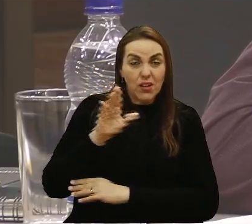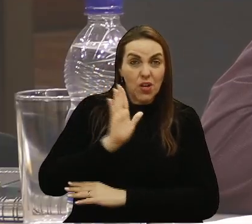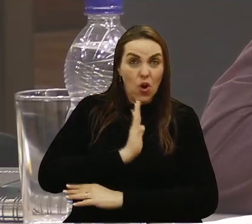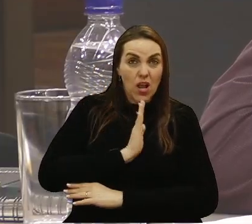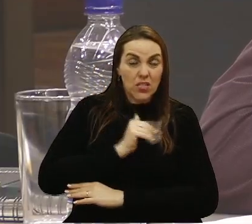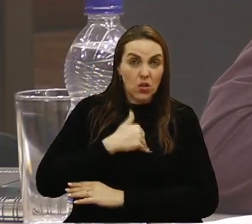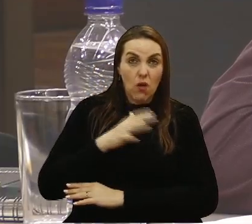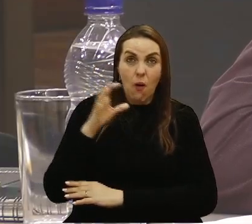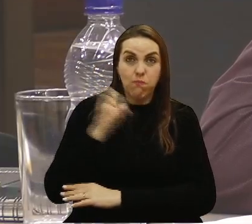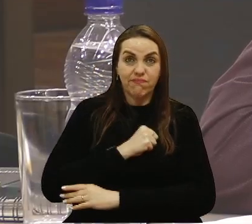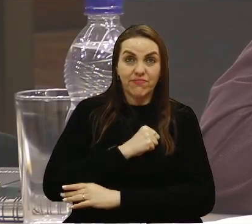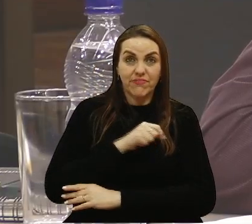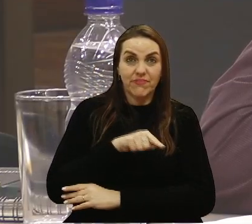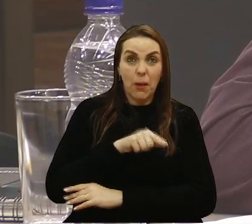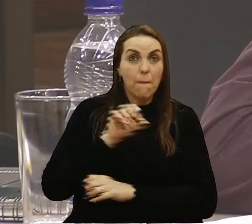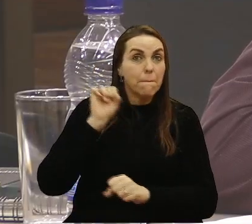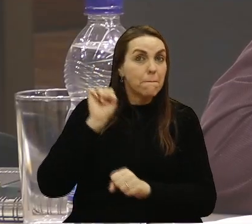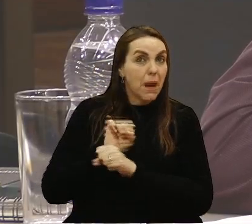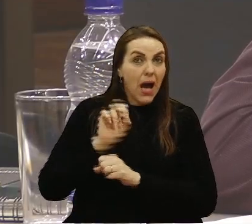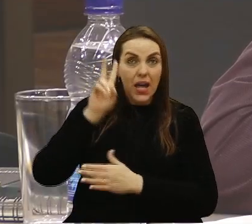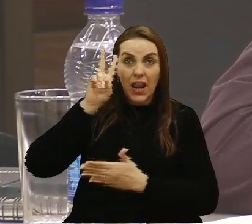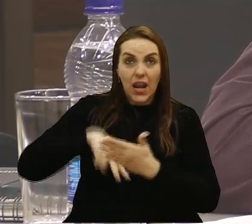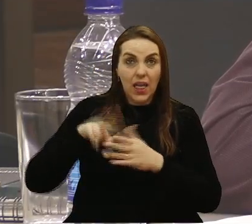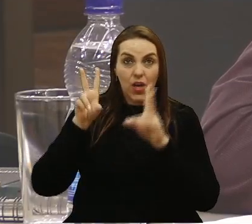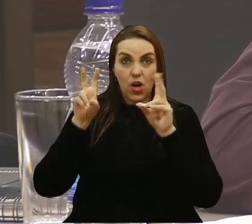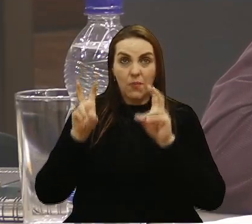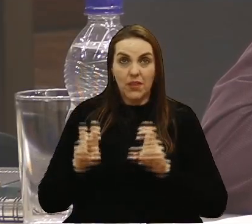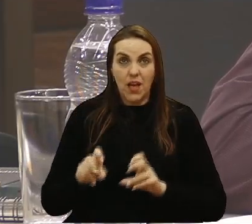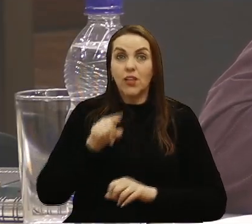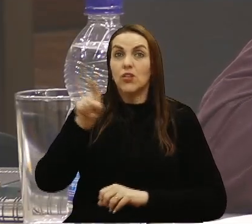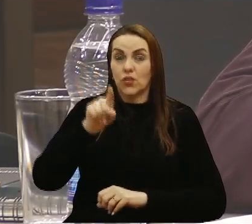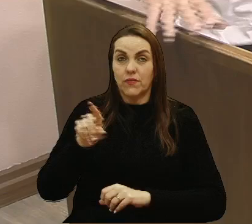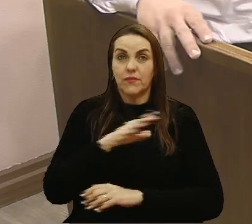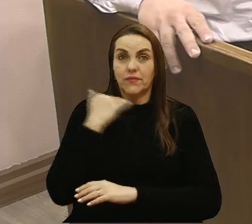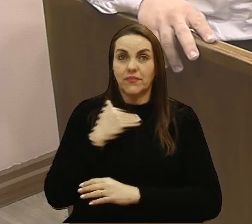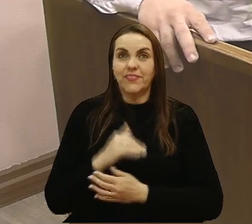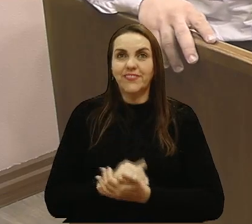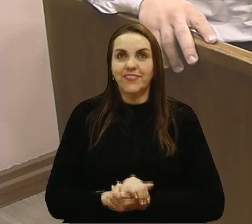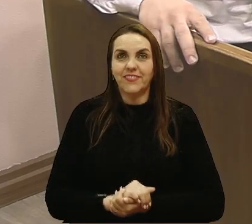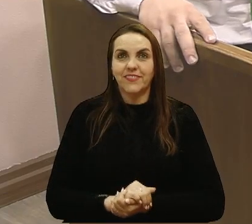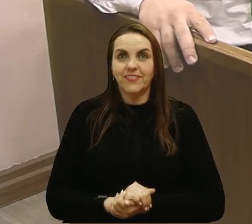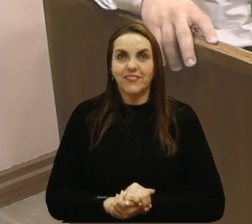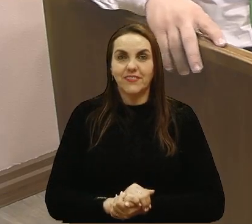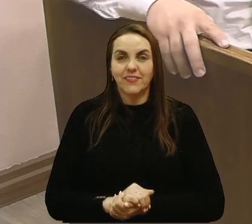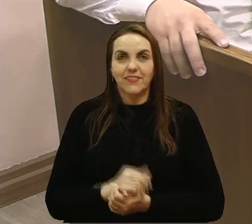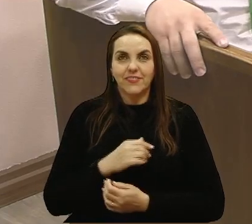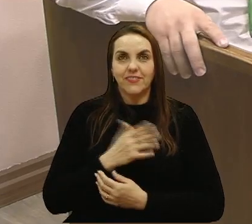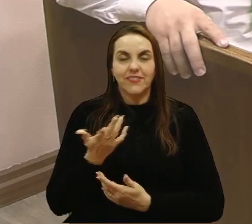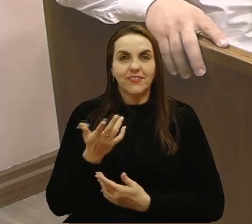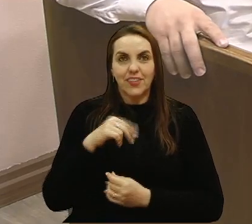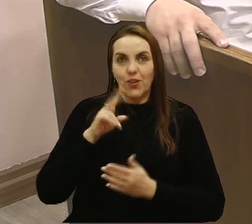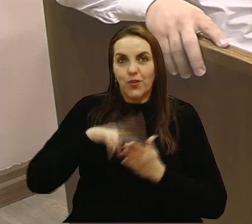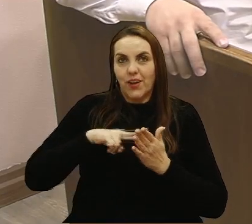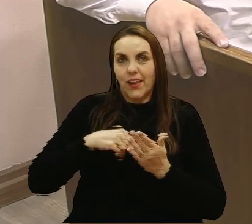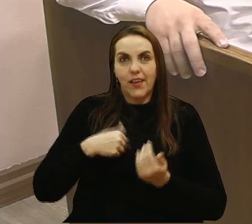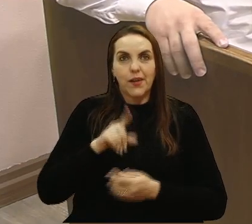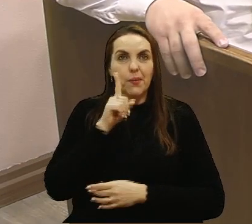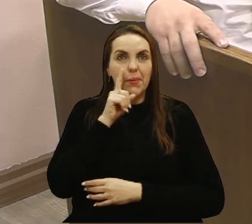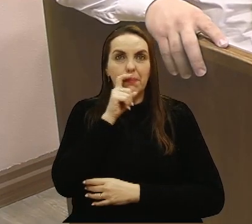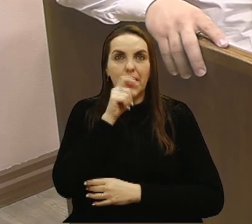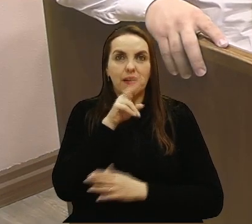infarto. Obrigado, Para vereador. de ler esses comentários, porque o senhor vai morrer. Vai por mim. Não, eu não leio. Quem lê é minha mãe e meu pai que